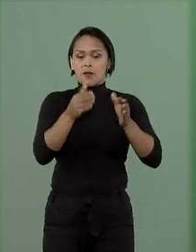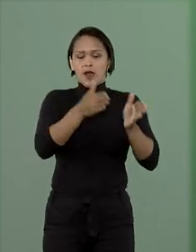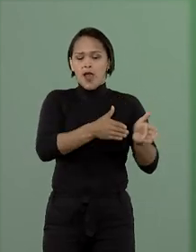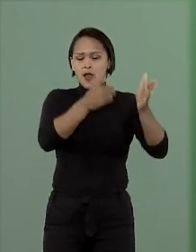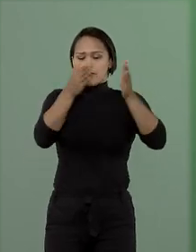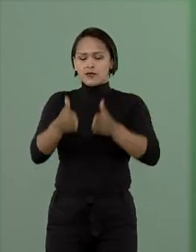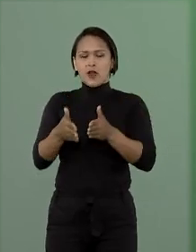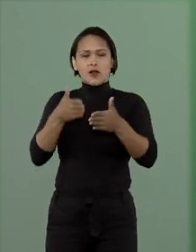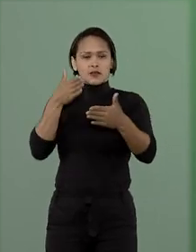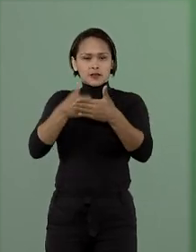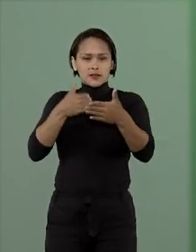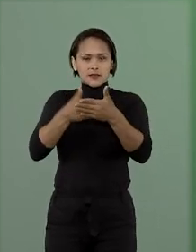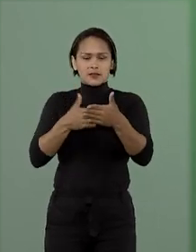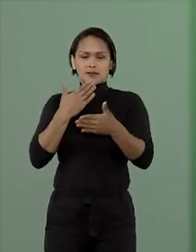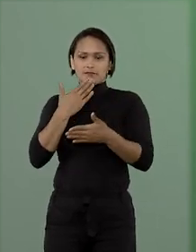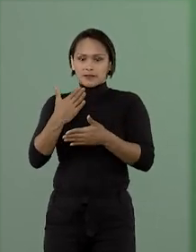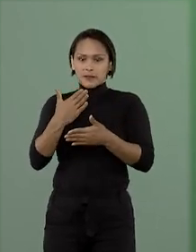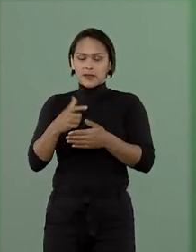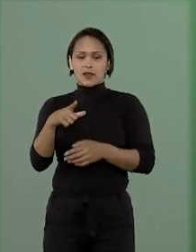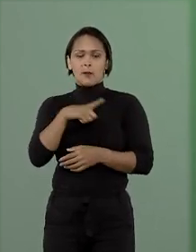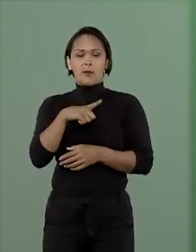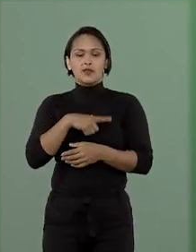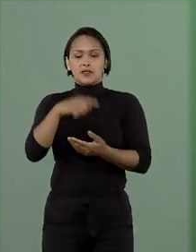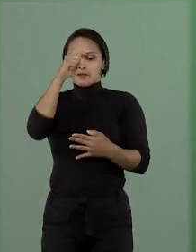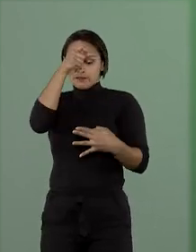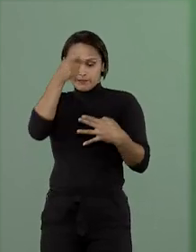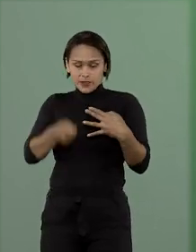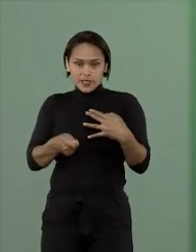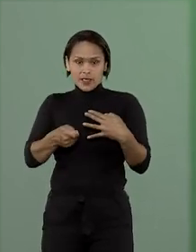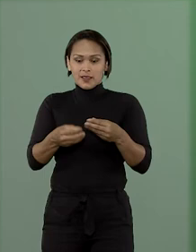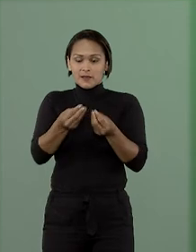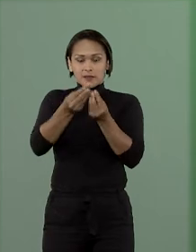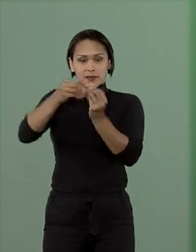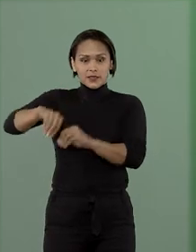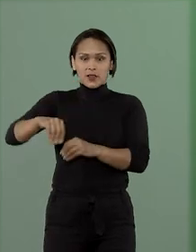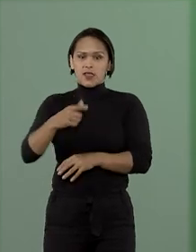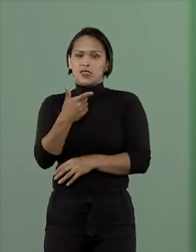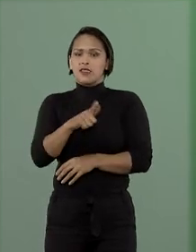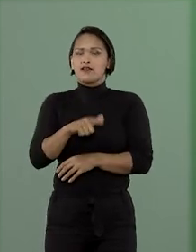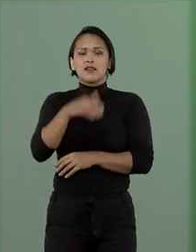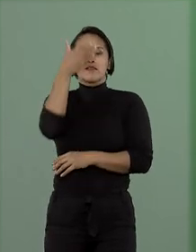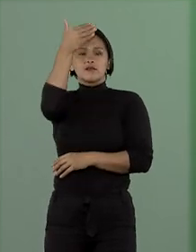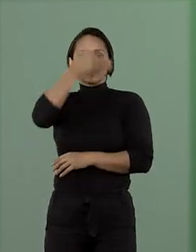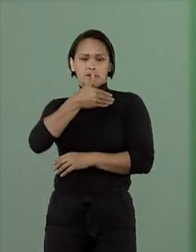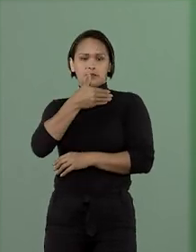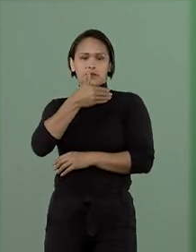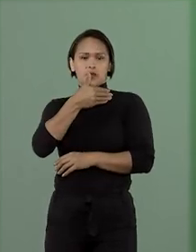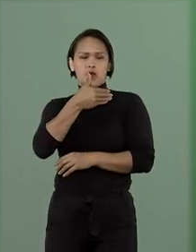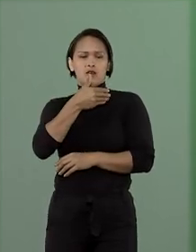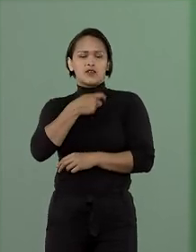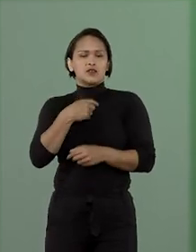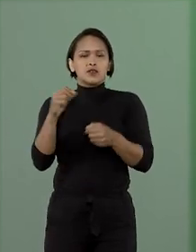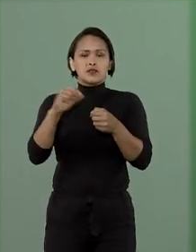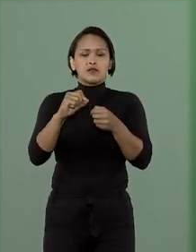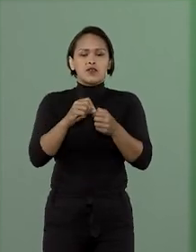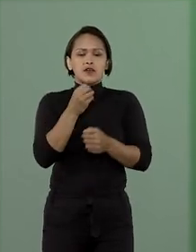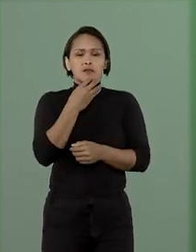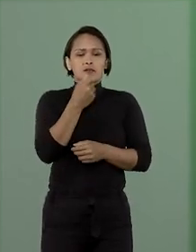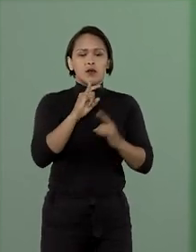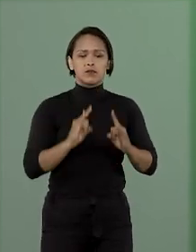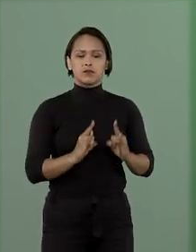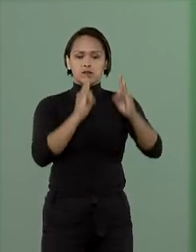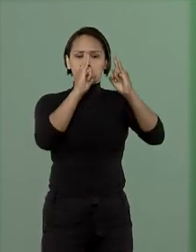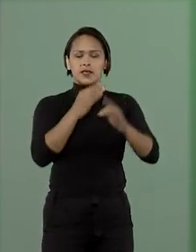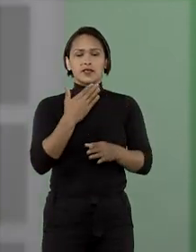dos limites do pedido, pois tendo sido decretada a revelia, não houve provas da existência das benfeitorias nem pedido